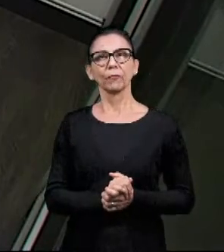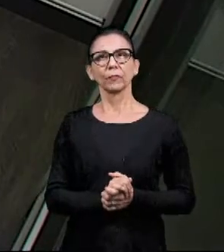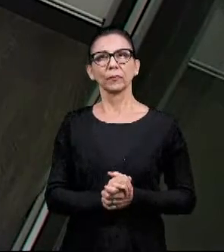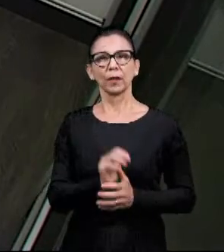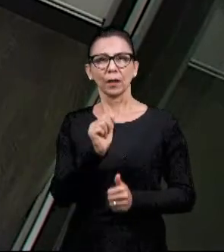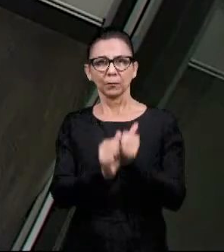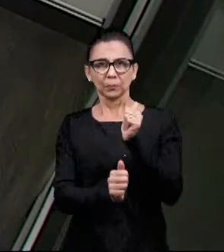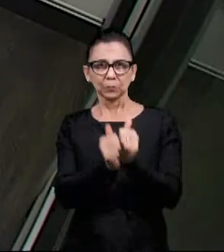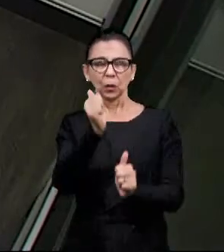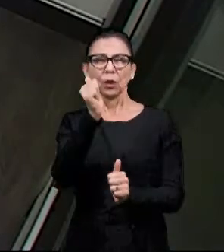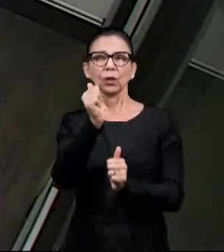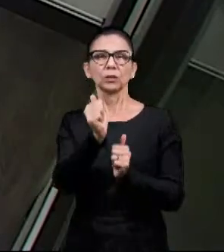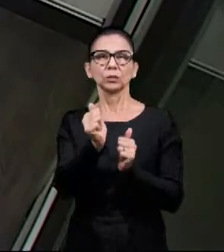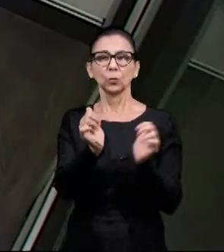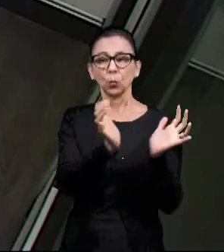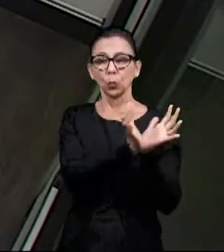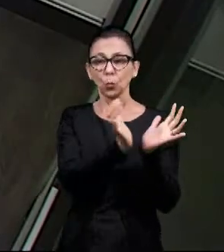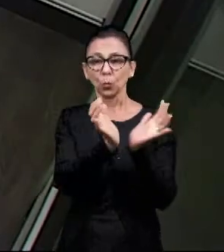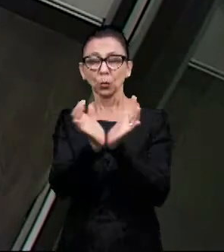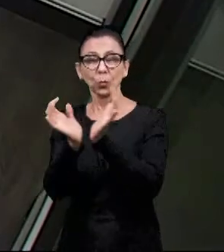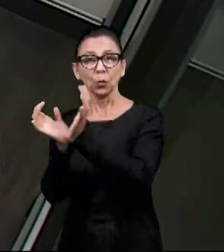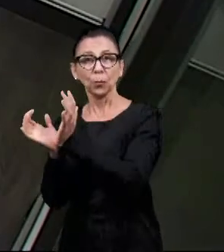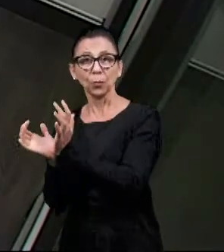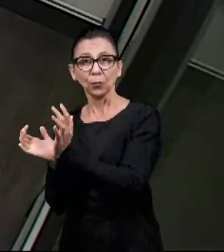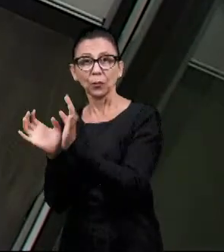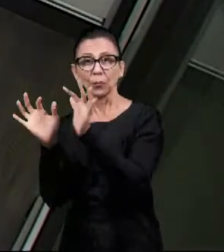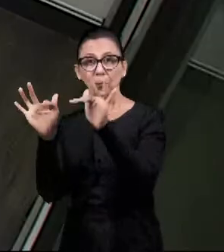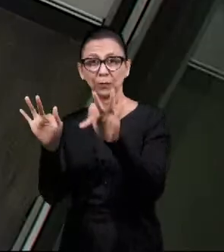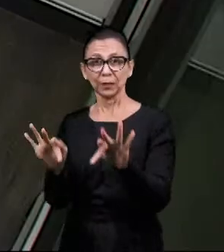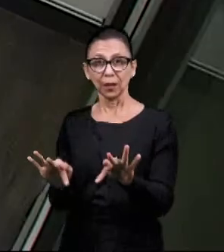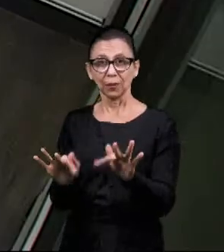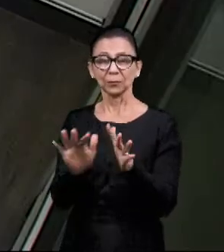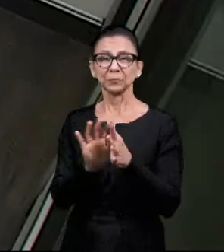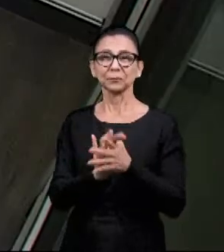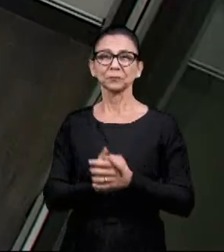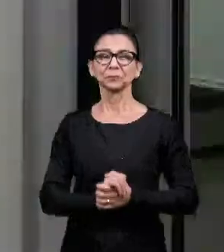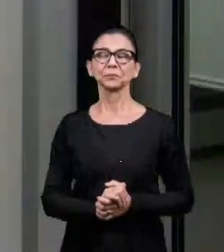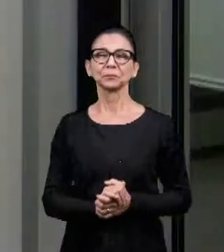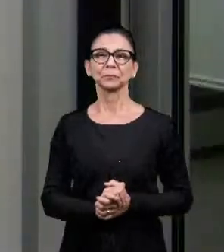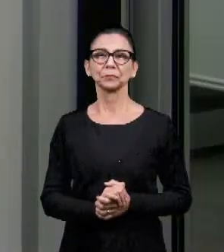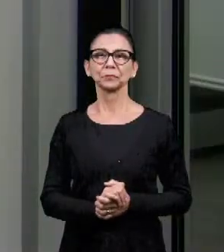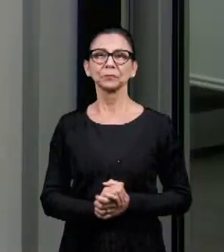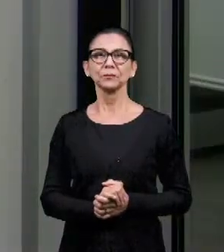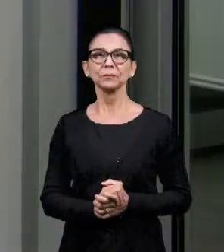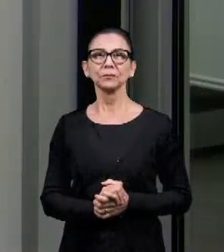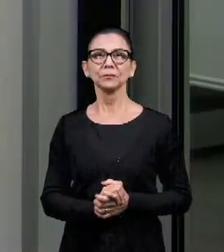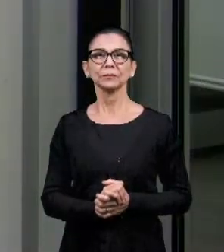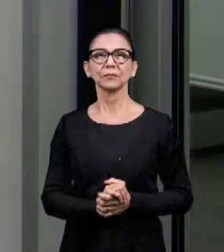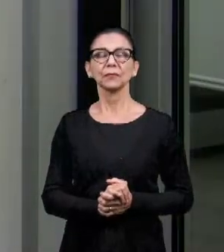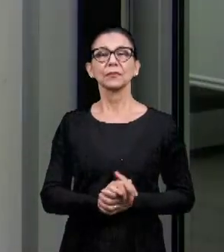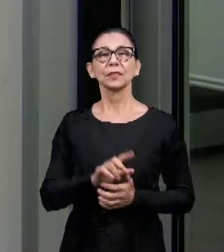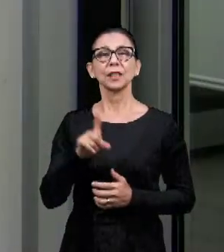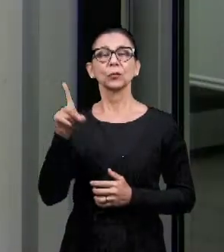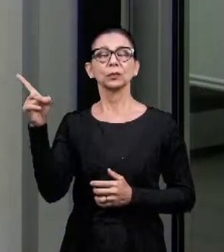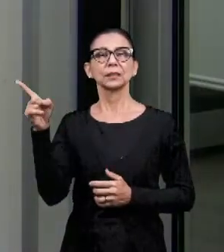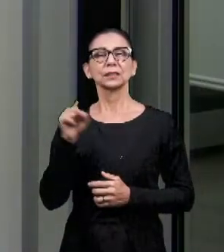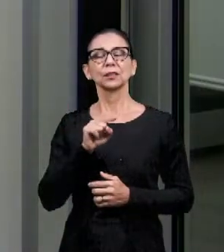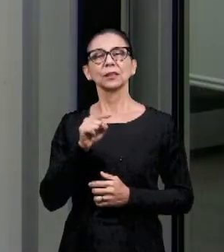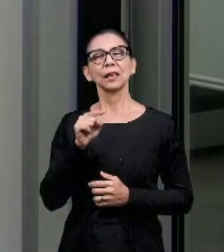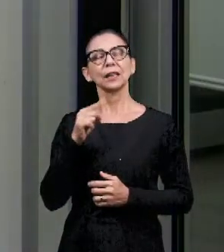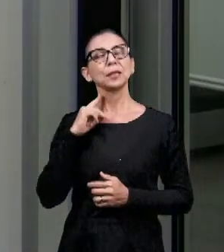de Minas Gerais, e fomos para a final do campeonato. E a final do campeonato foi no Mineirão, pra você ter ideia.